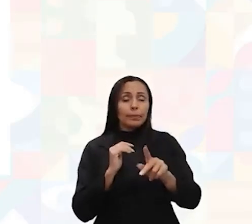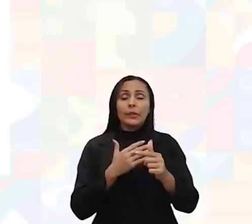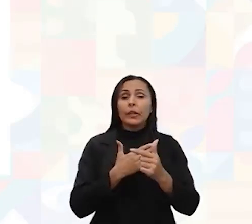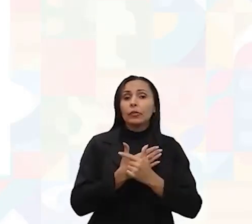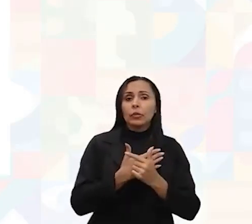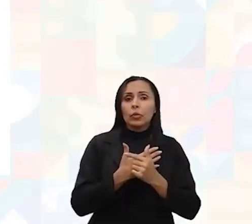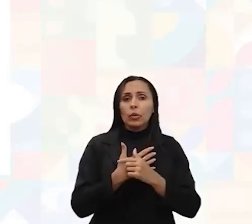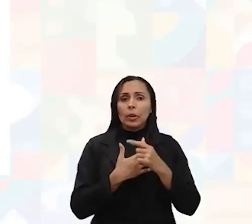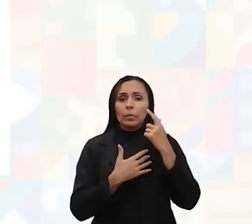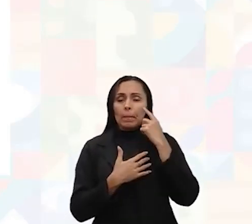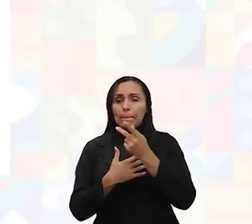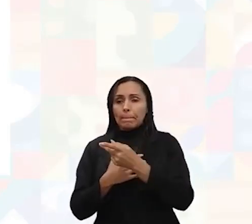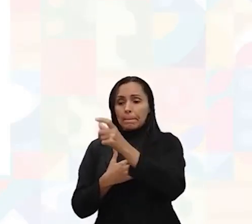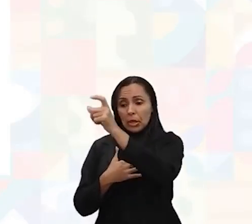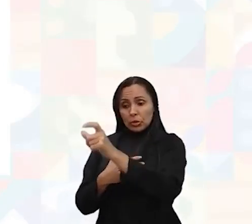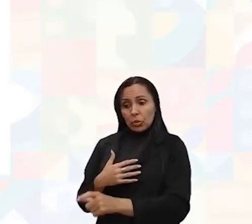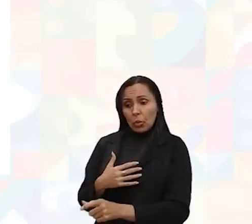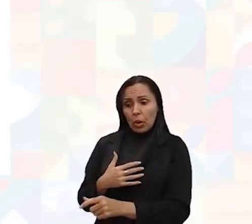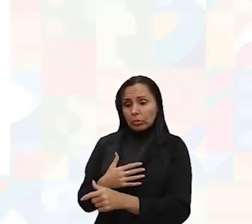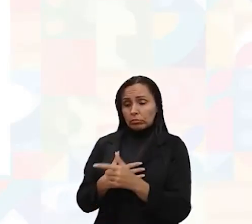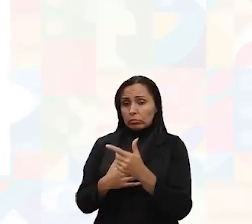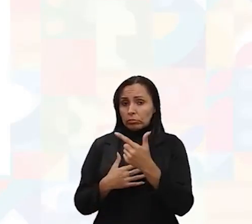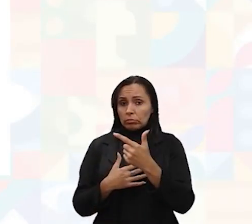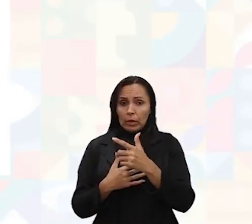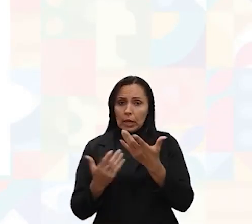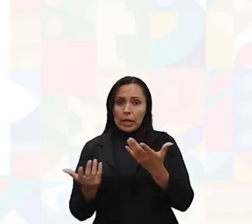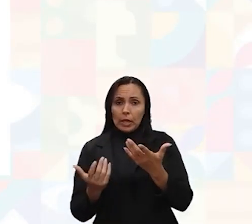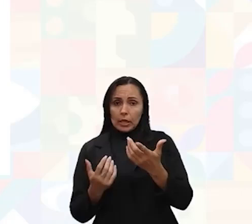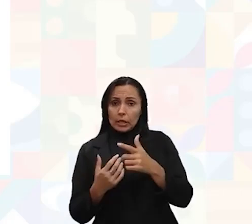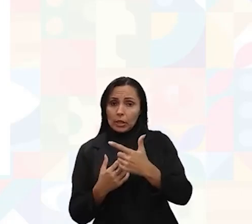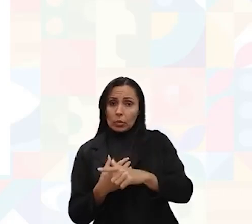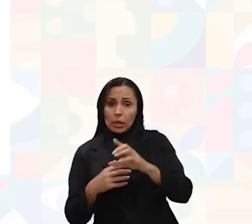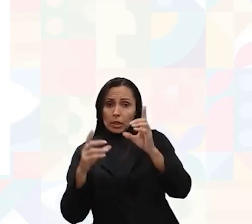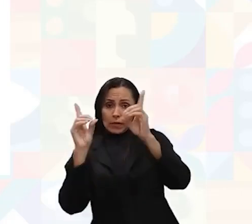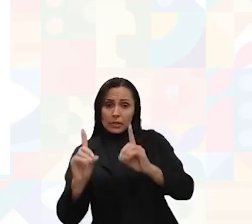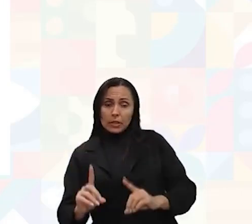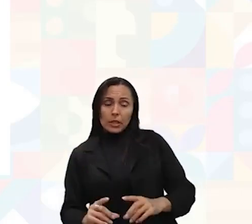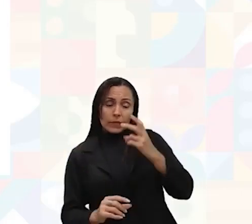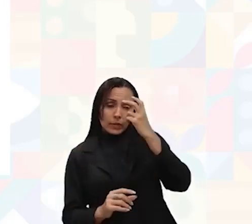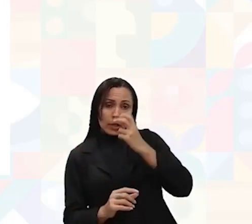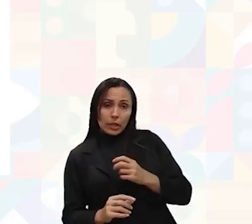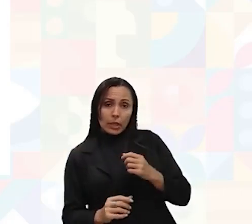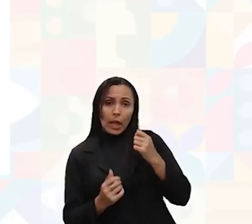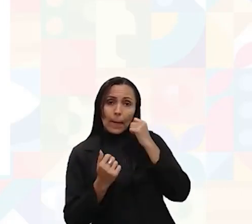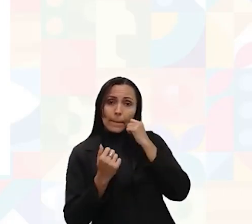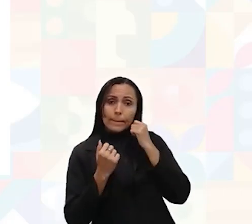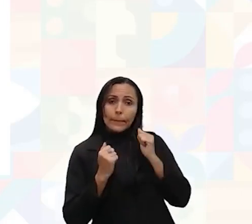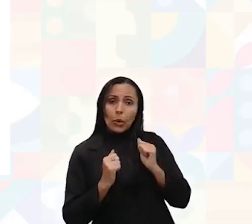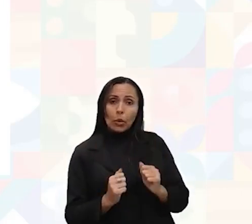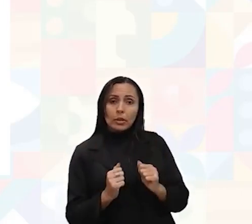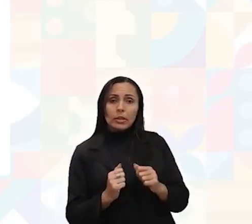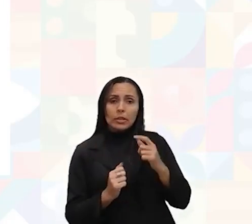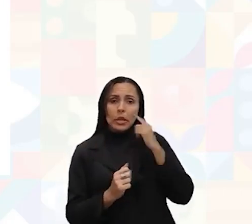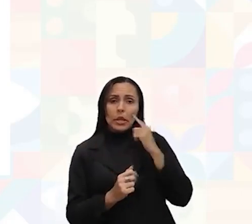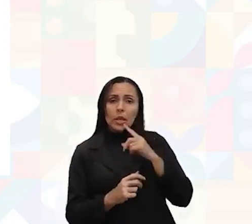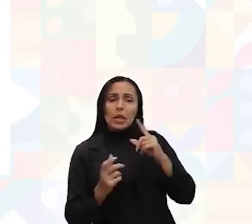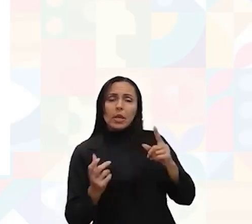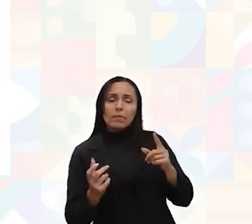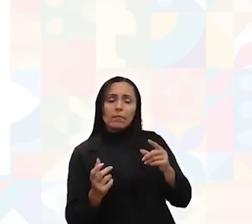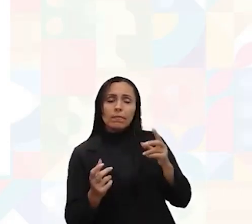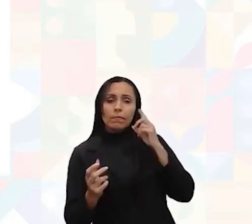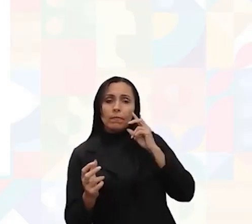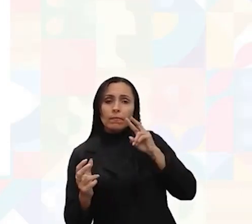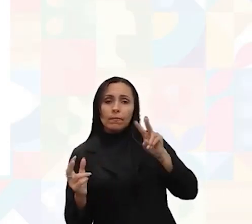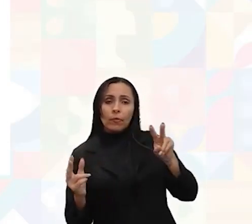uma outra pessoa que não tem deficiência, né, visual, ela pode ser seus olhos nesse momento.